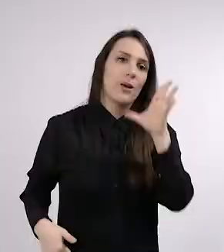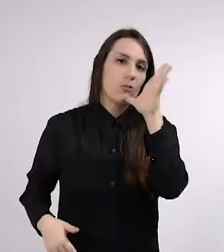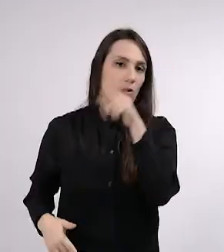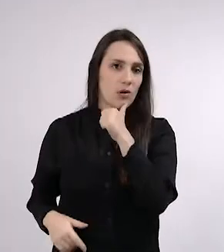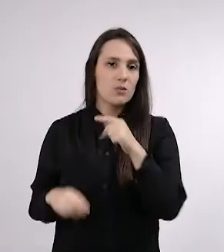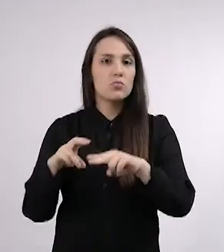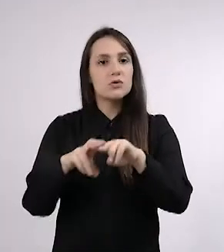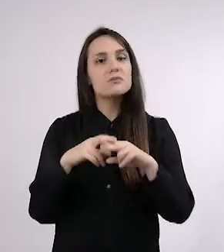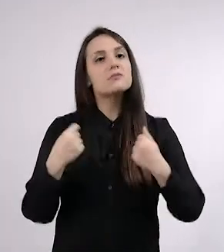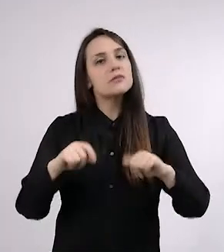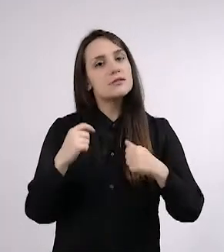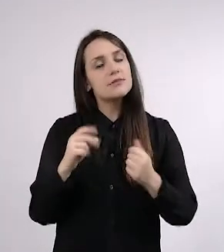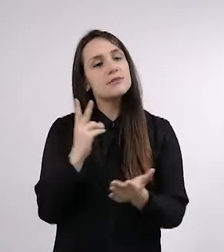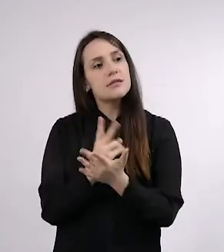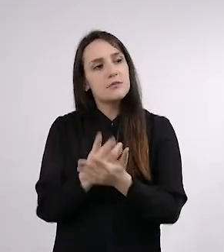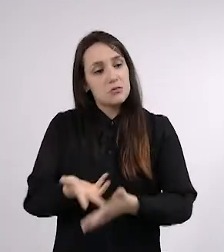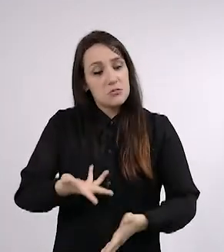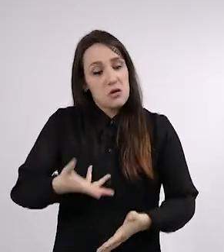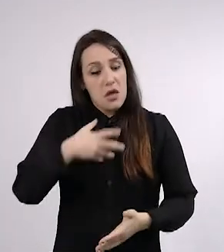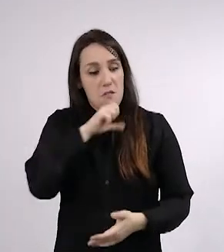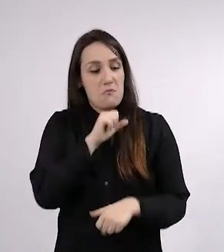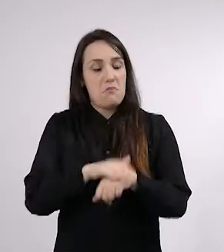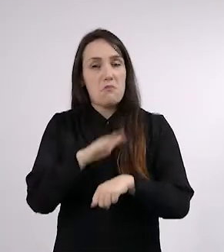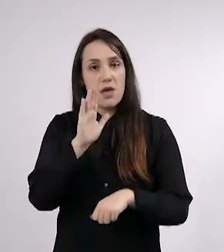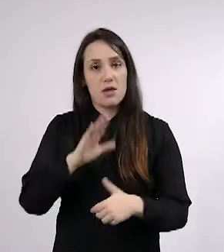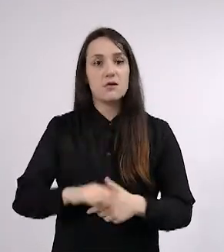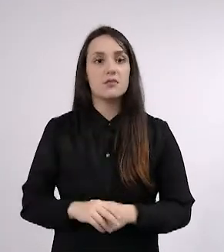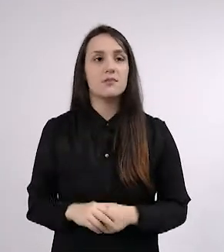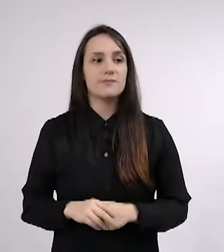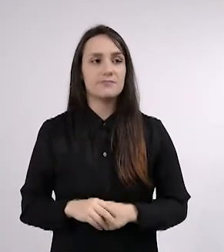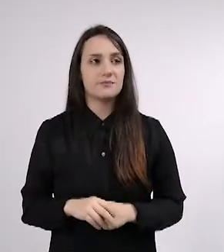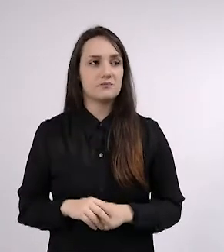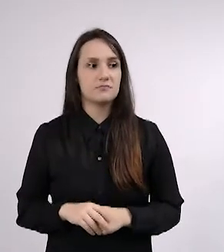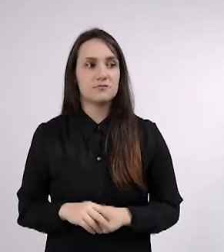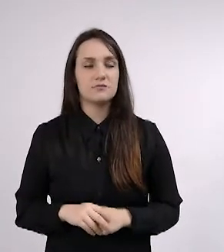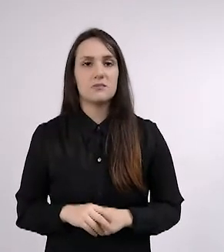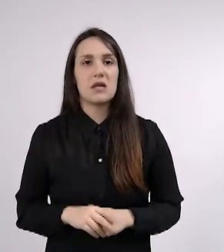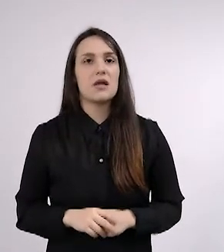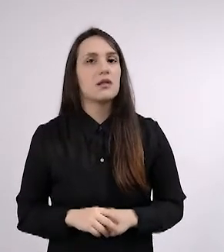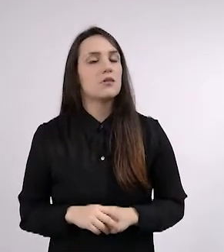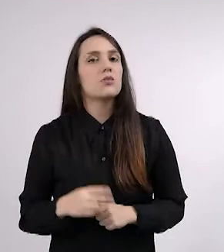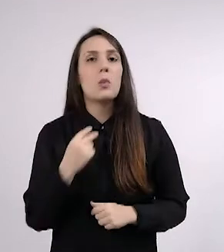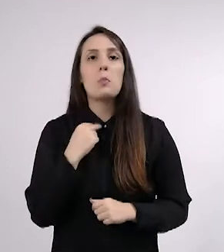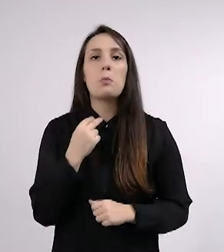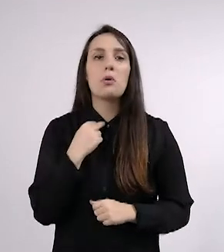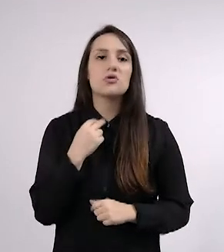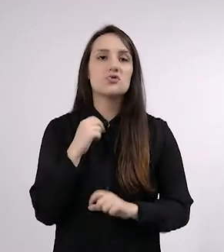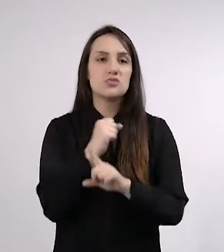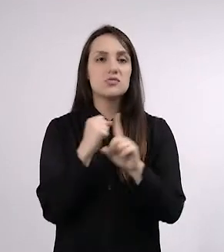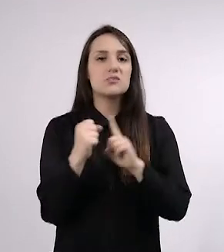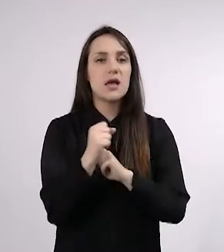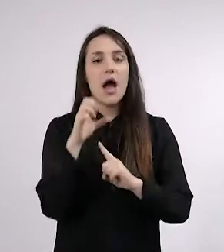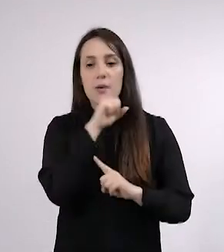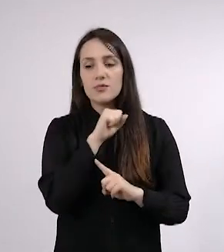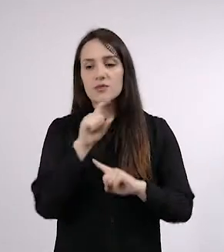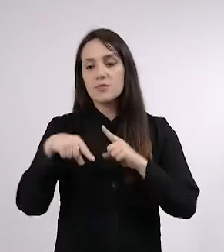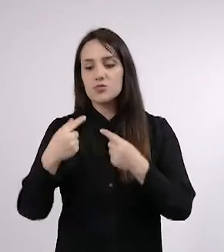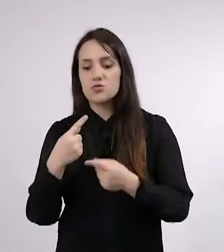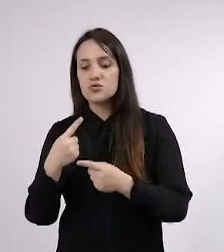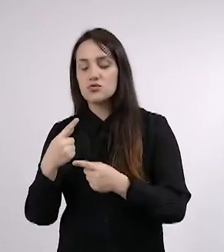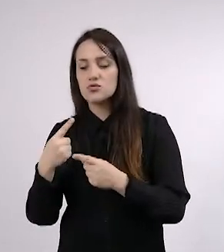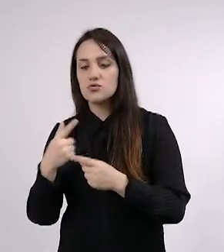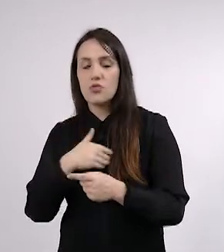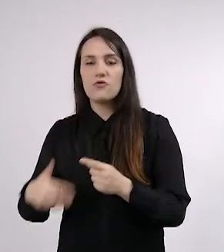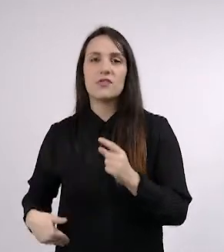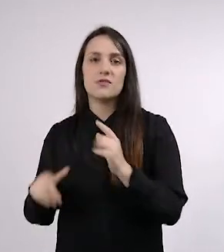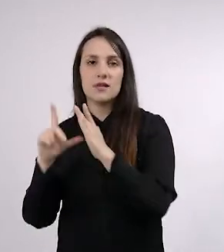nesse sentido que a gente tem que buscar uma agilidade, uma velocidade cada vez maior para não ser atropelado pela sociedade. Secretário, como que